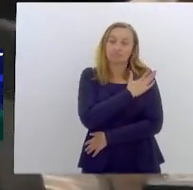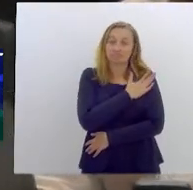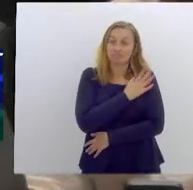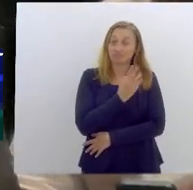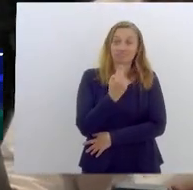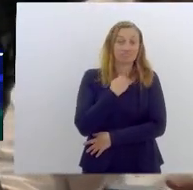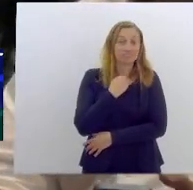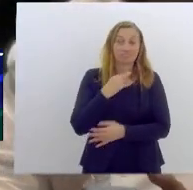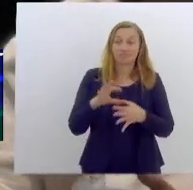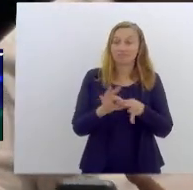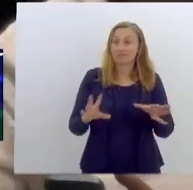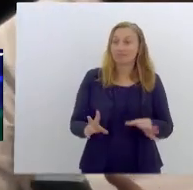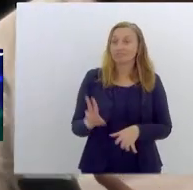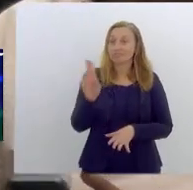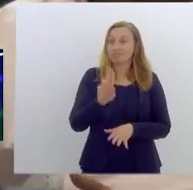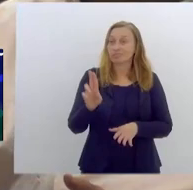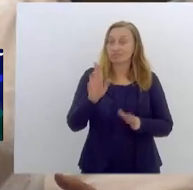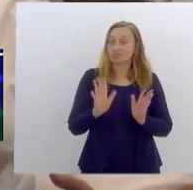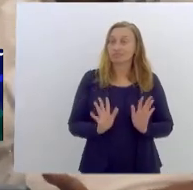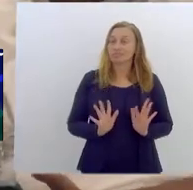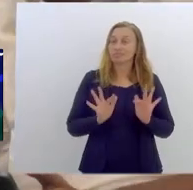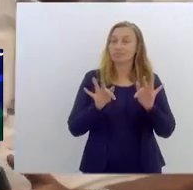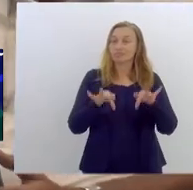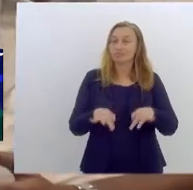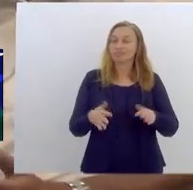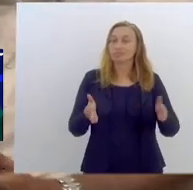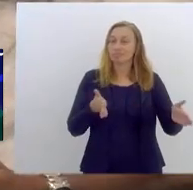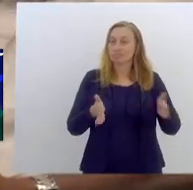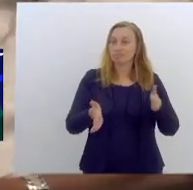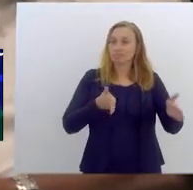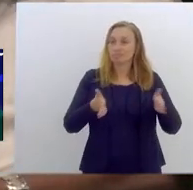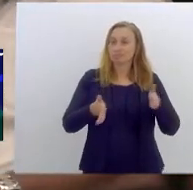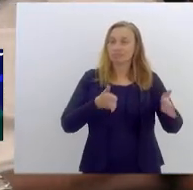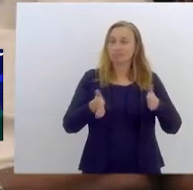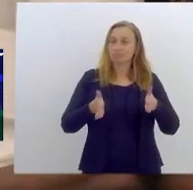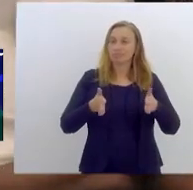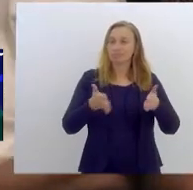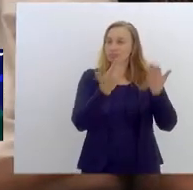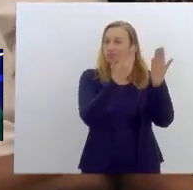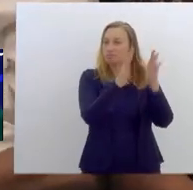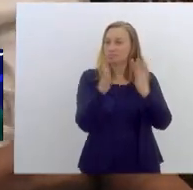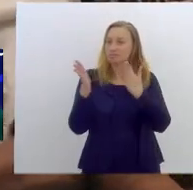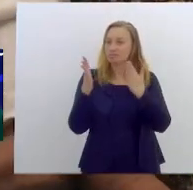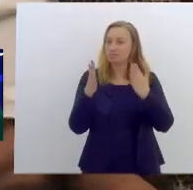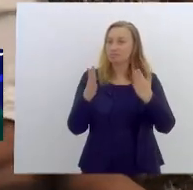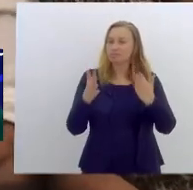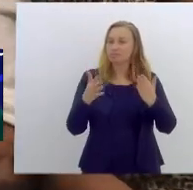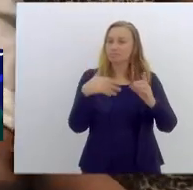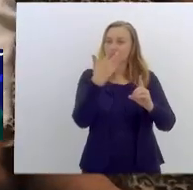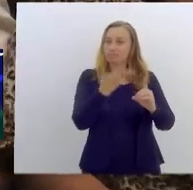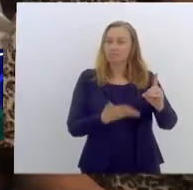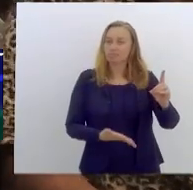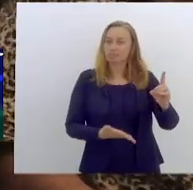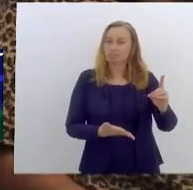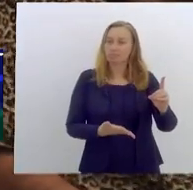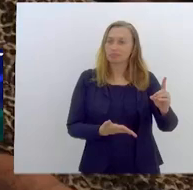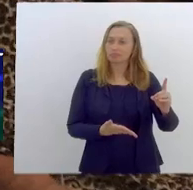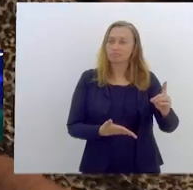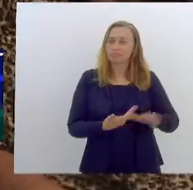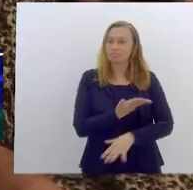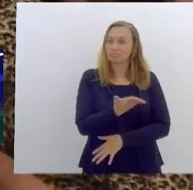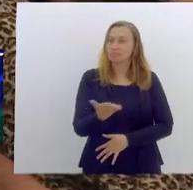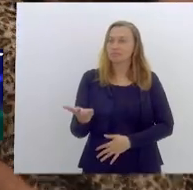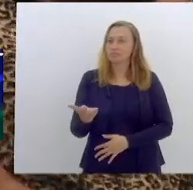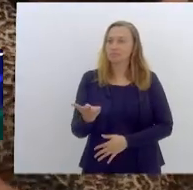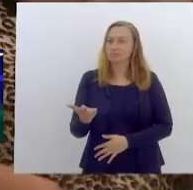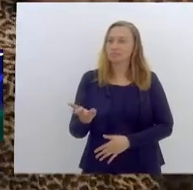de usar o expediente final para poder fazer a menção a esses honrosos guerreiros que fizeram